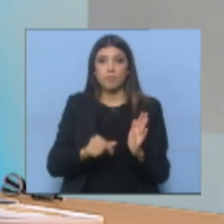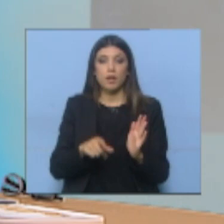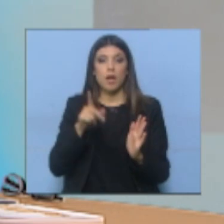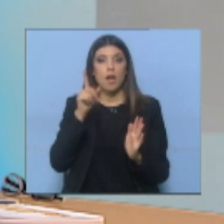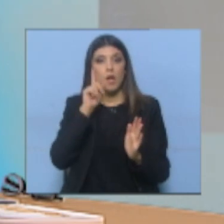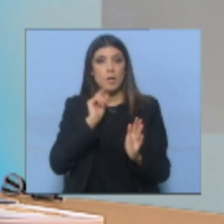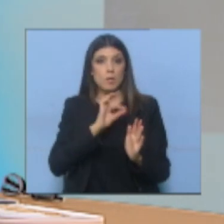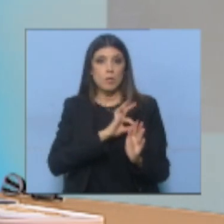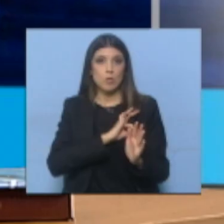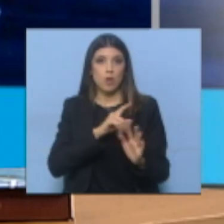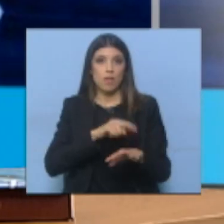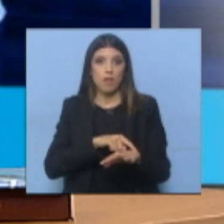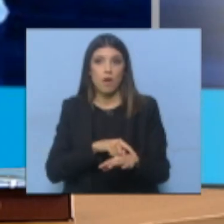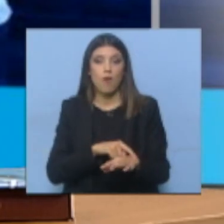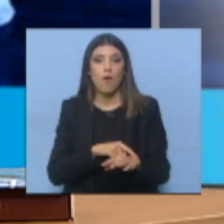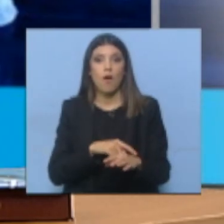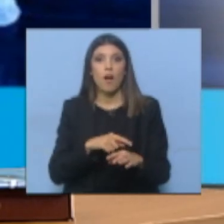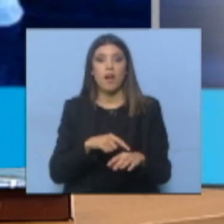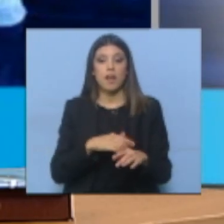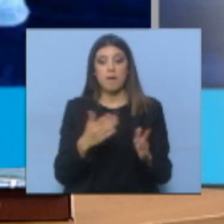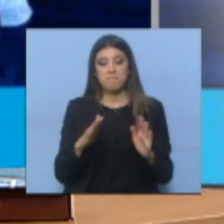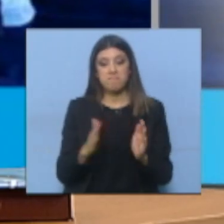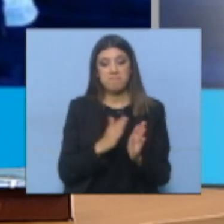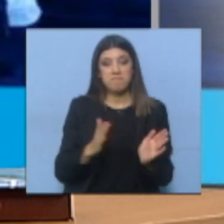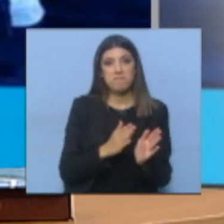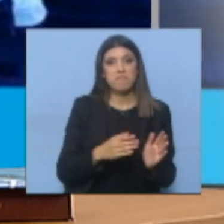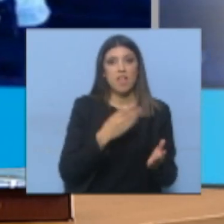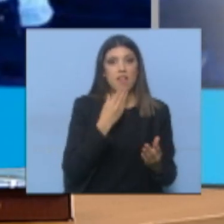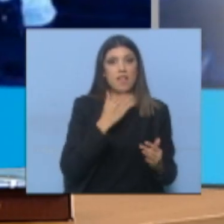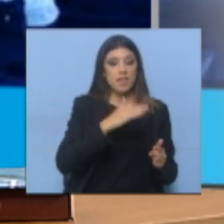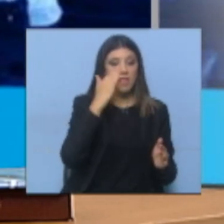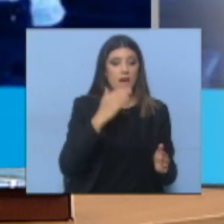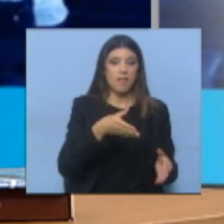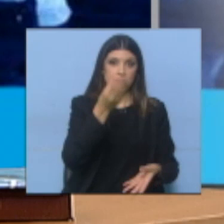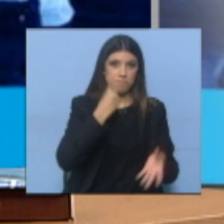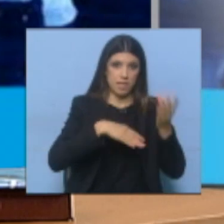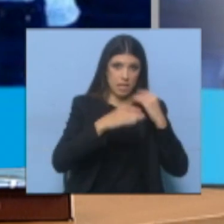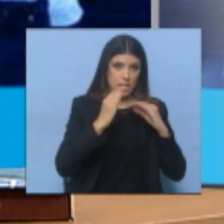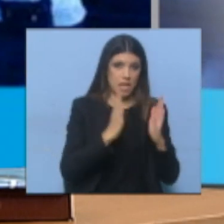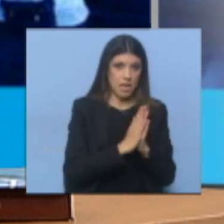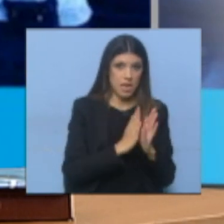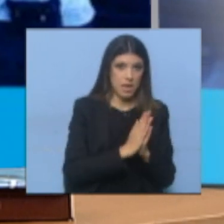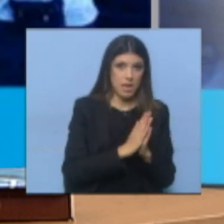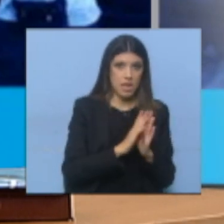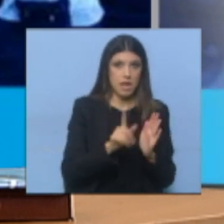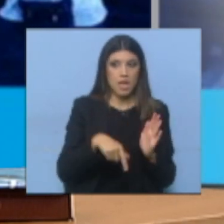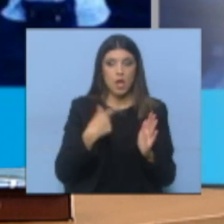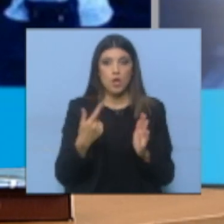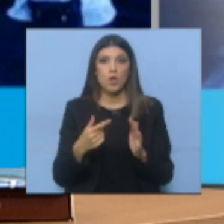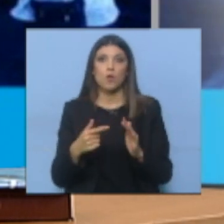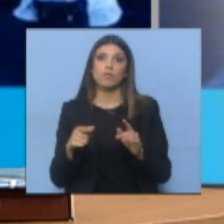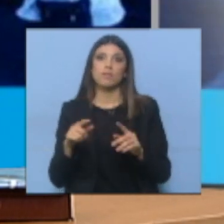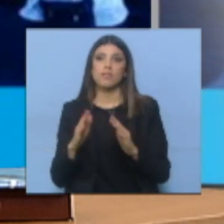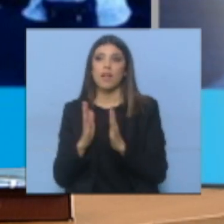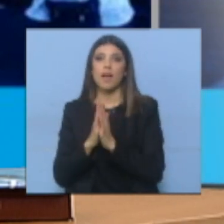temos catecúmenos em idade de catequese e temos uma adulta em idade, portanto, uma adulta candidata aos sacramentos da iniciação cristã. Ora,